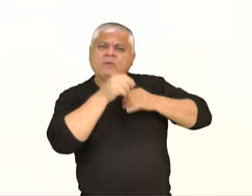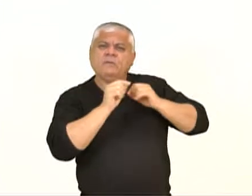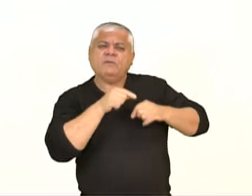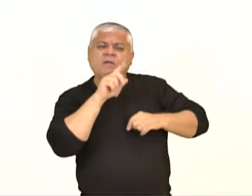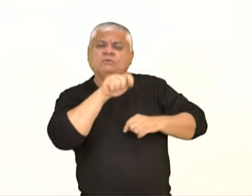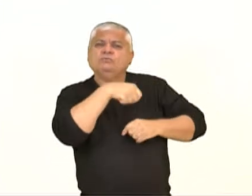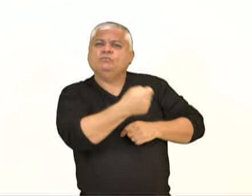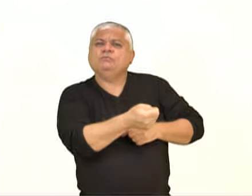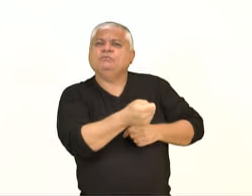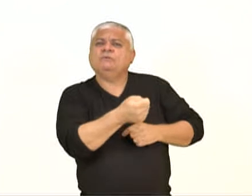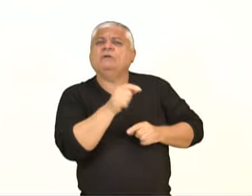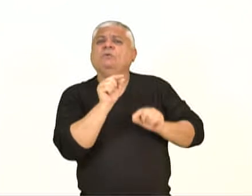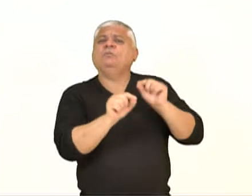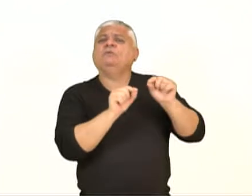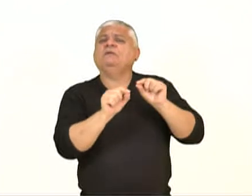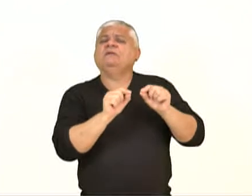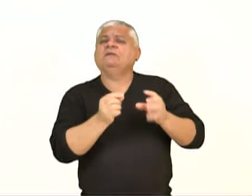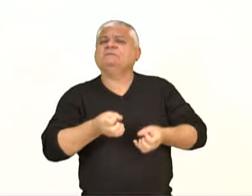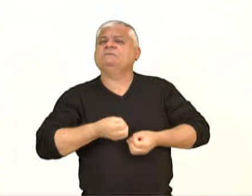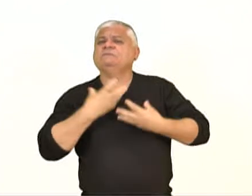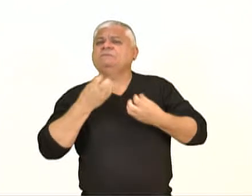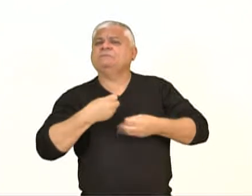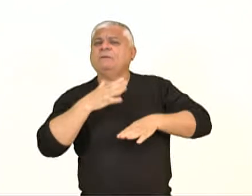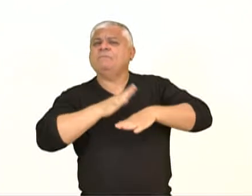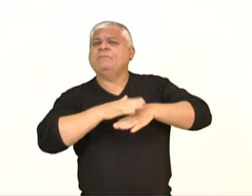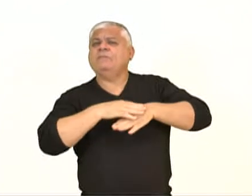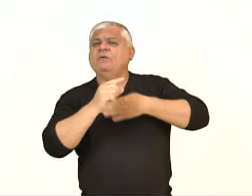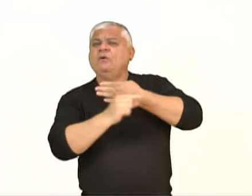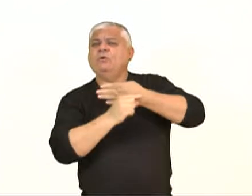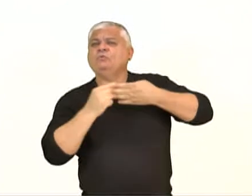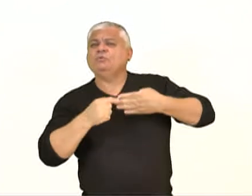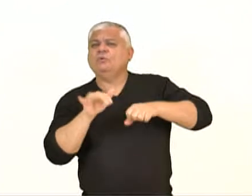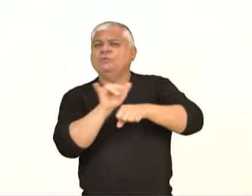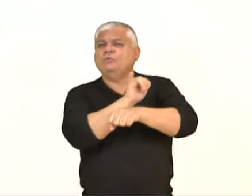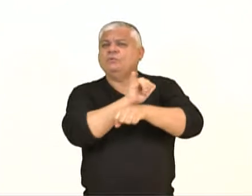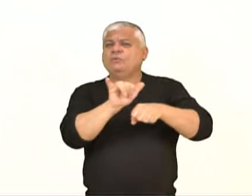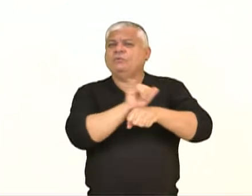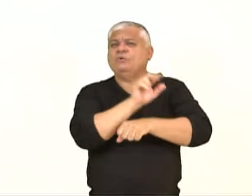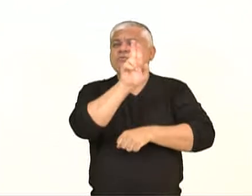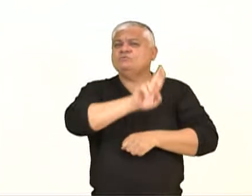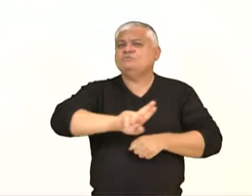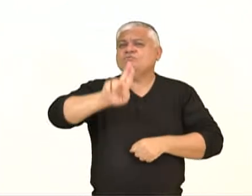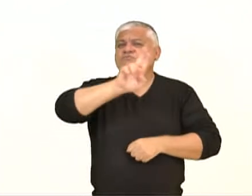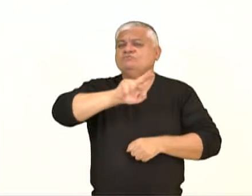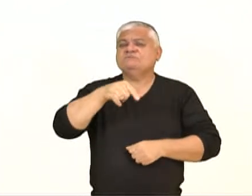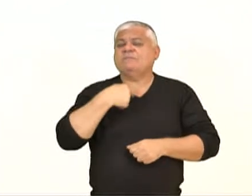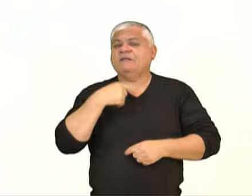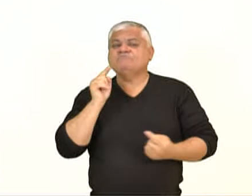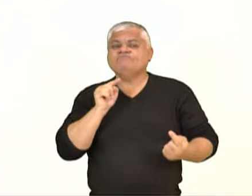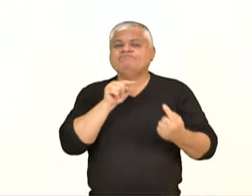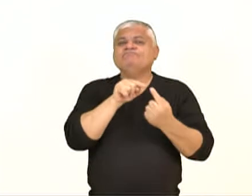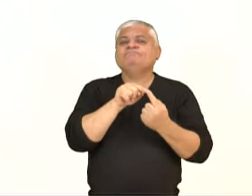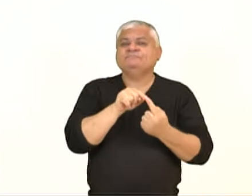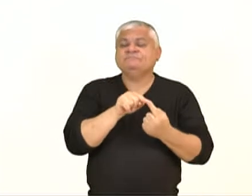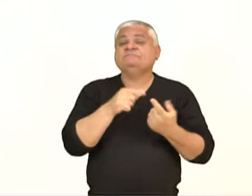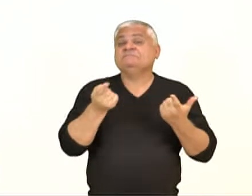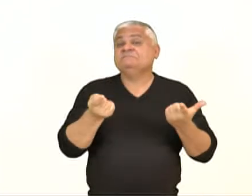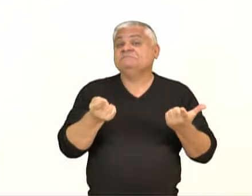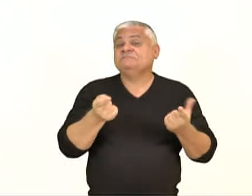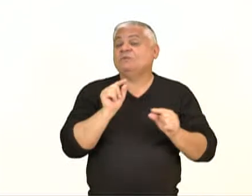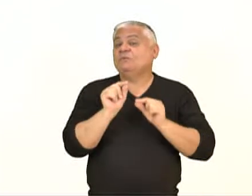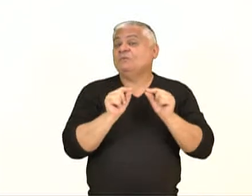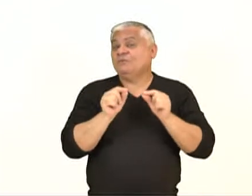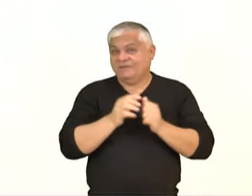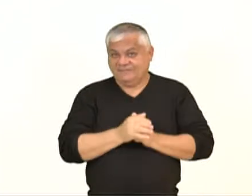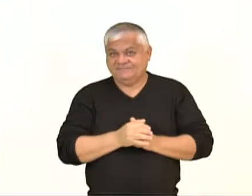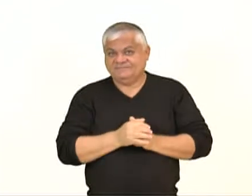leitor. Quais são as expressões utilizadas estrategicamente pelo autor para atingir esse objetivo de